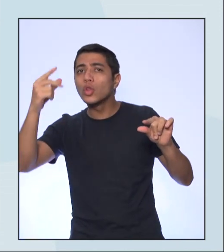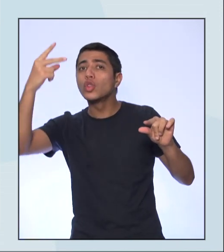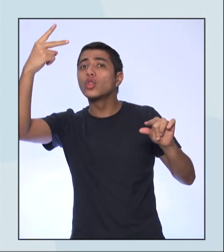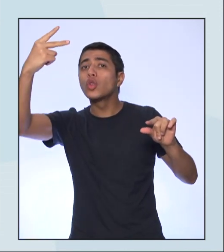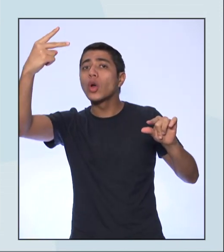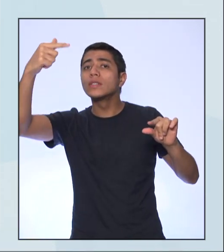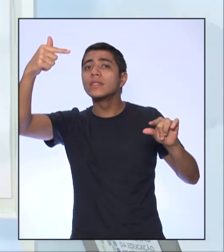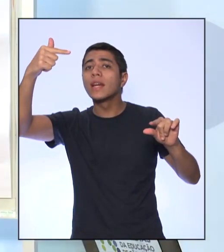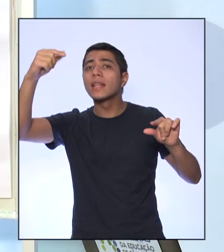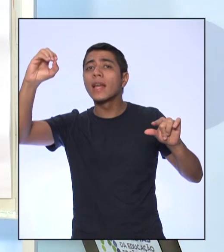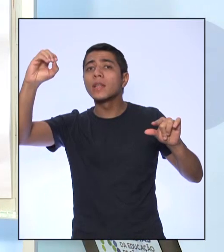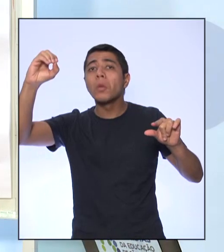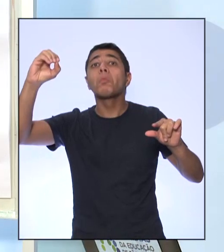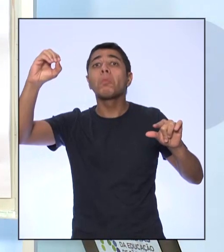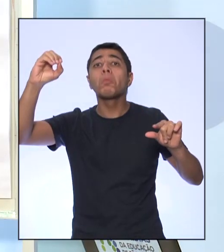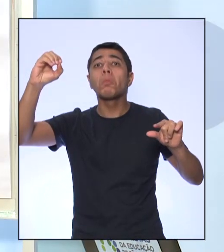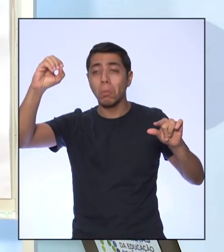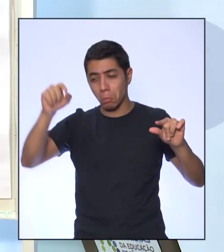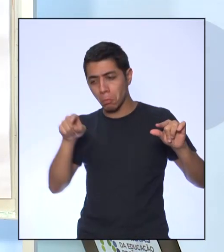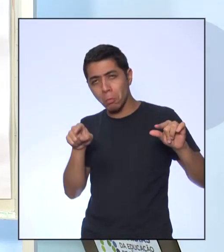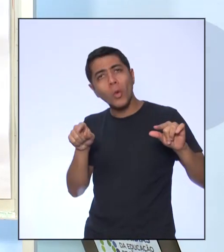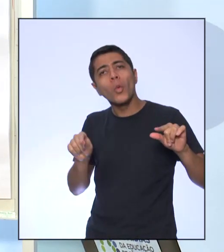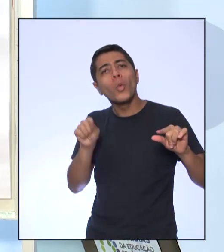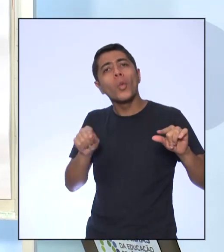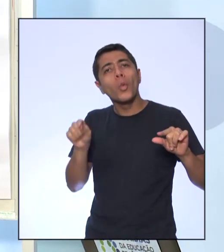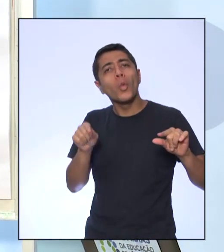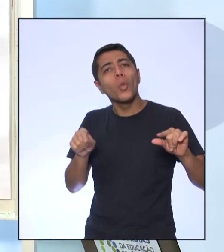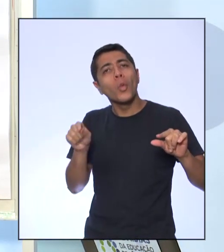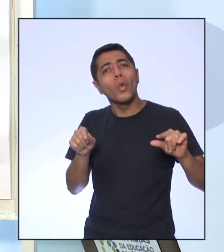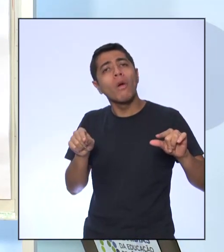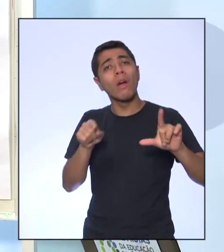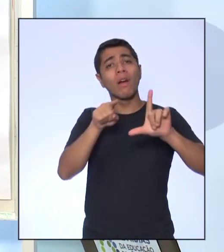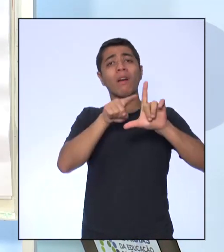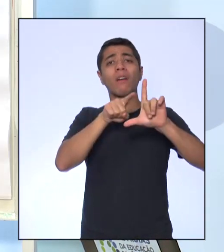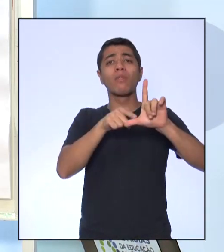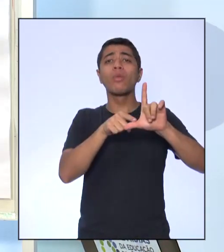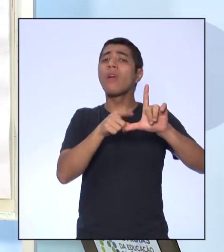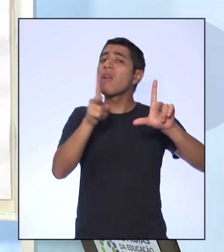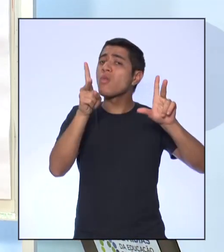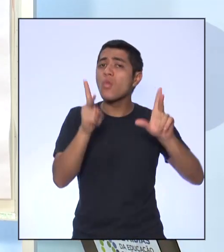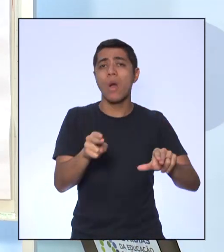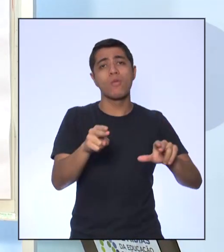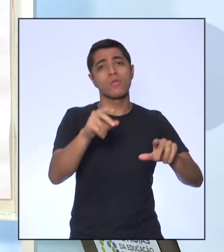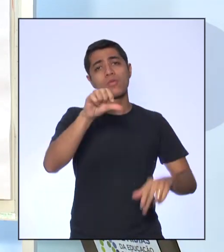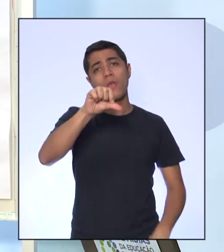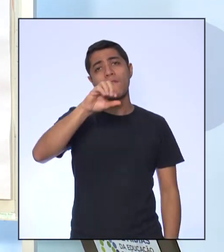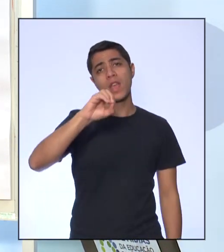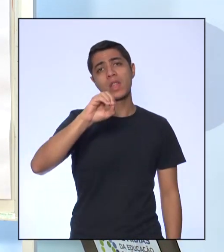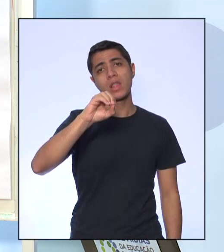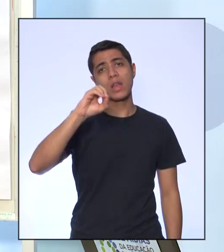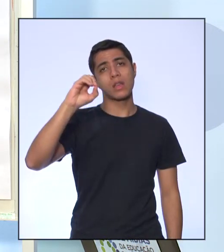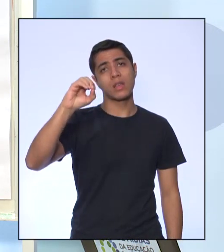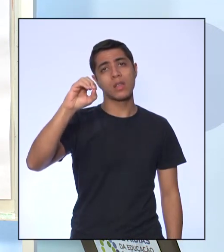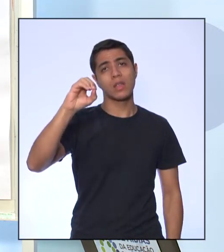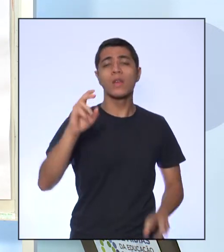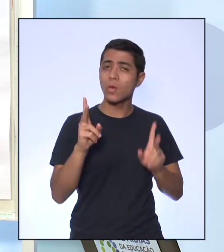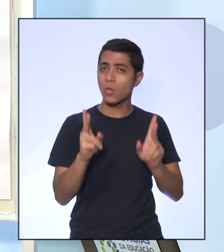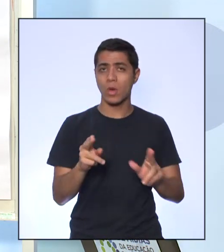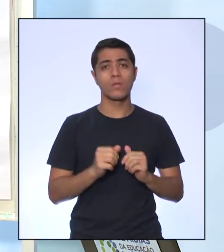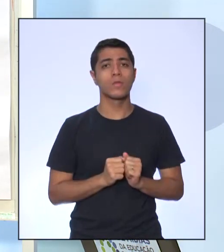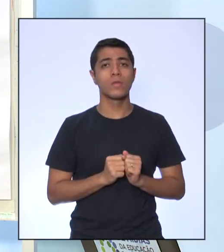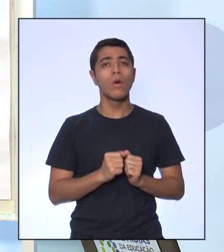270 eu tenho um mesmo ângulo que o 90 se eu olhar aqui ó 270 tá aqui